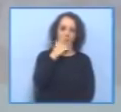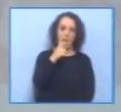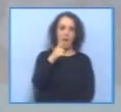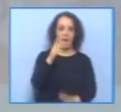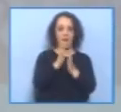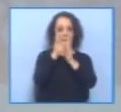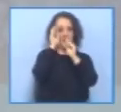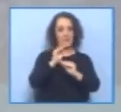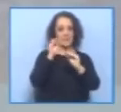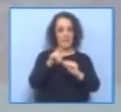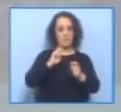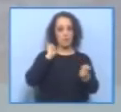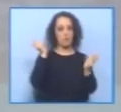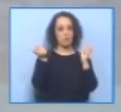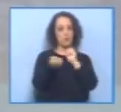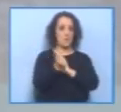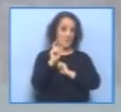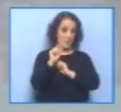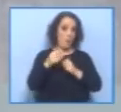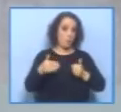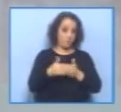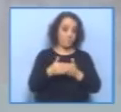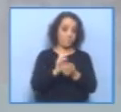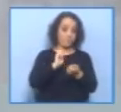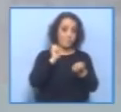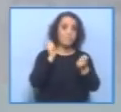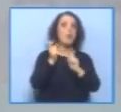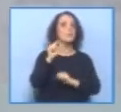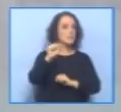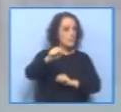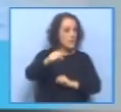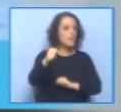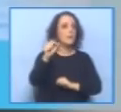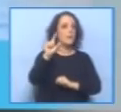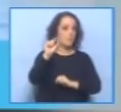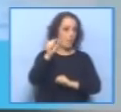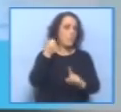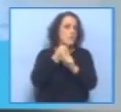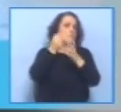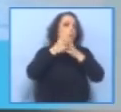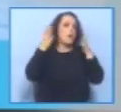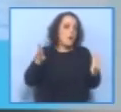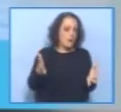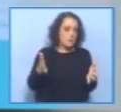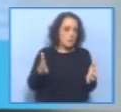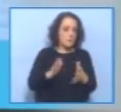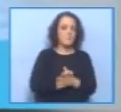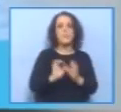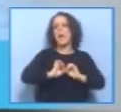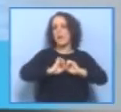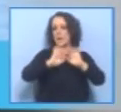É claro que nós estamos a dar os primeiros passos, quer dizer, esta catequese familiar já vem de há 6